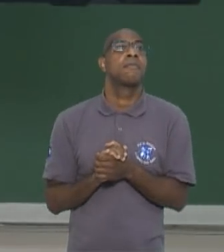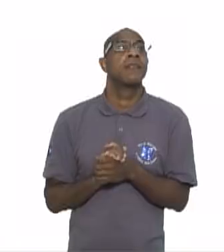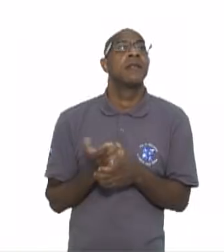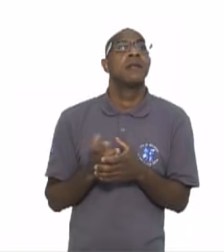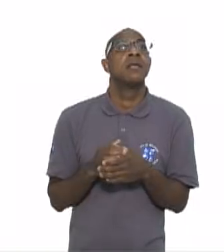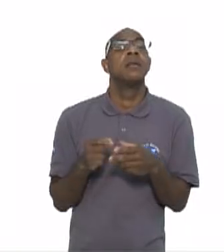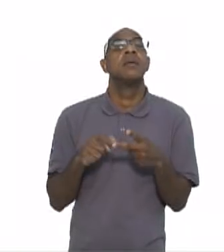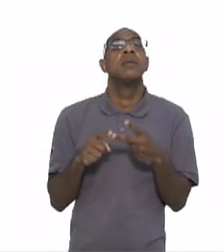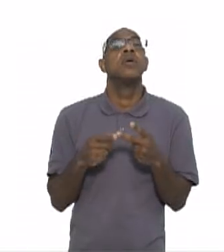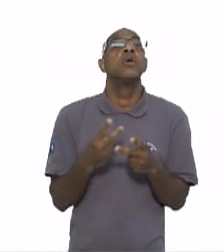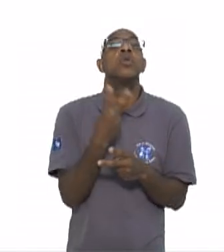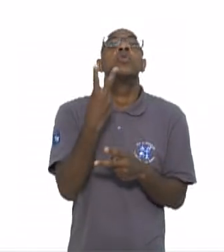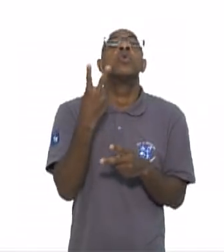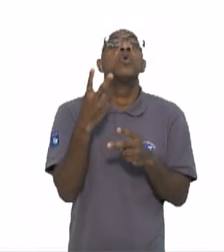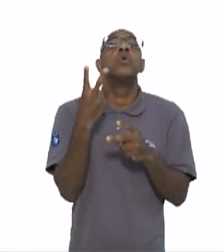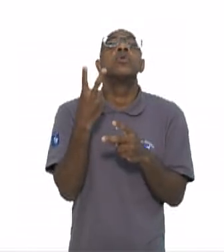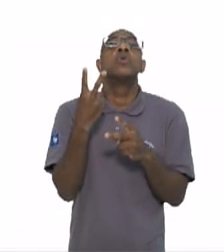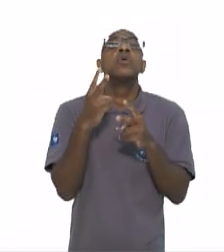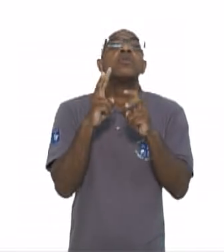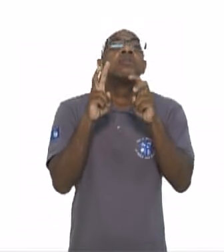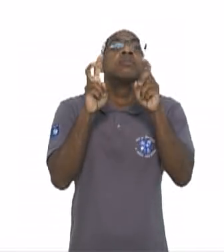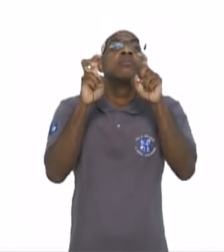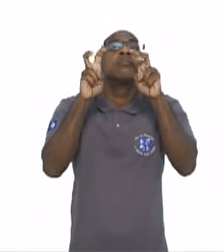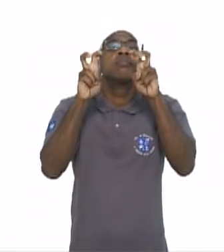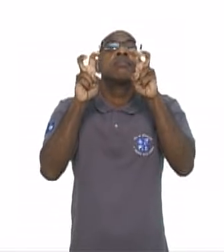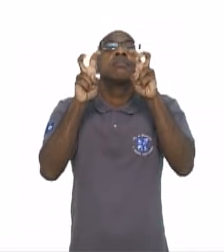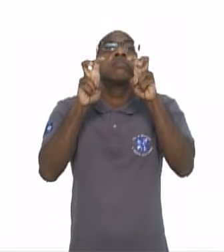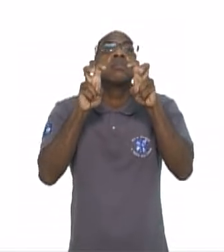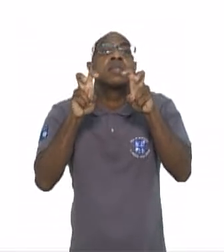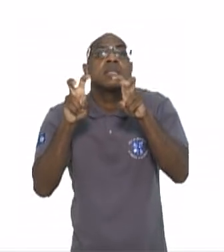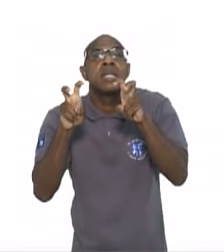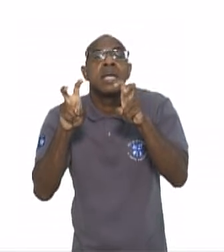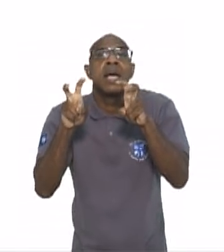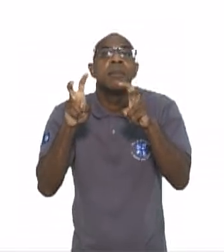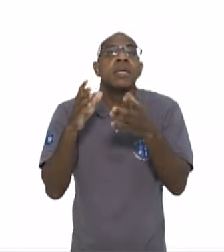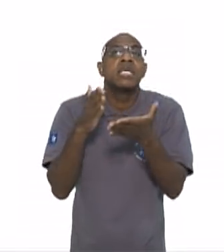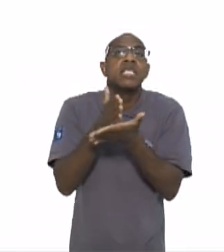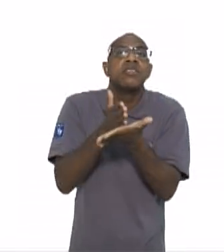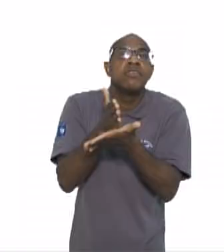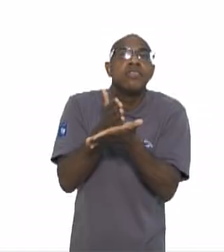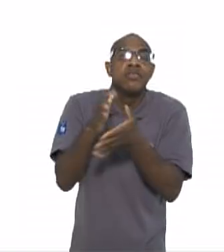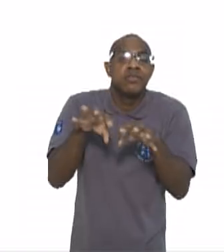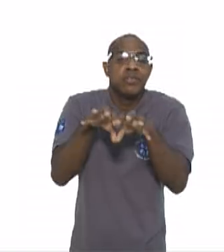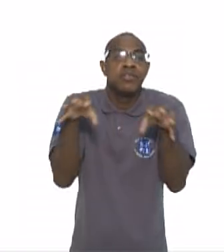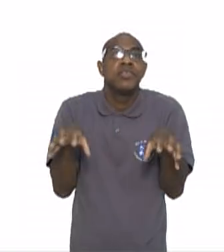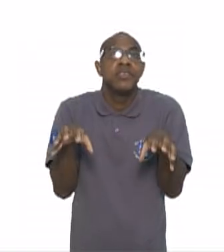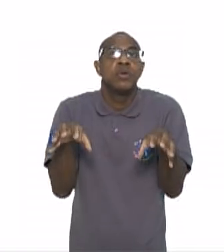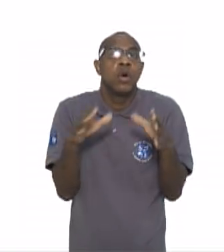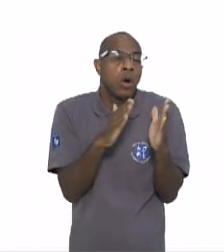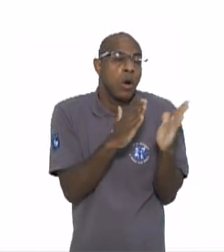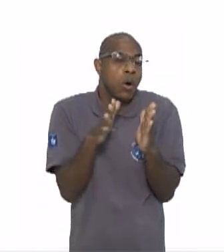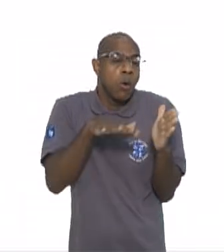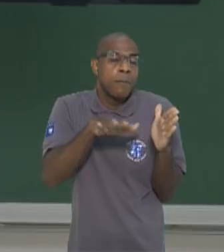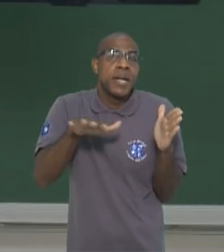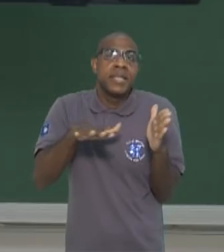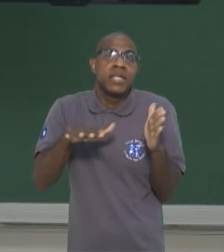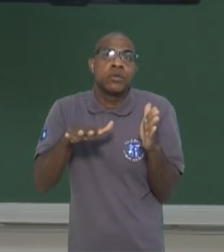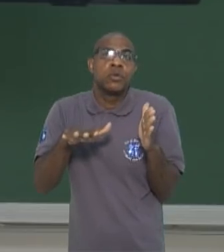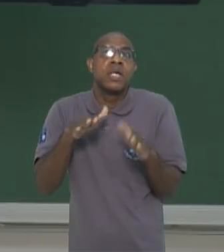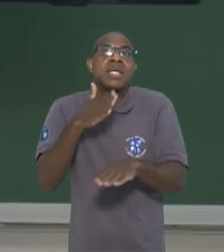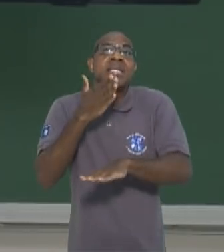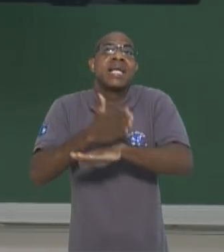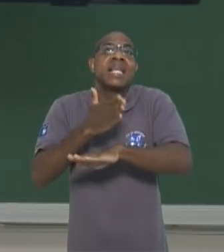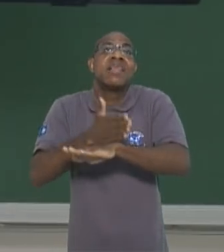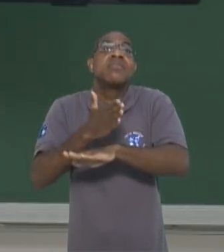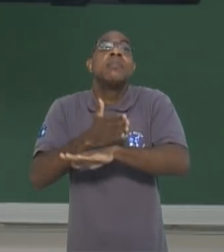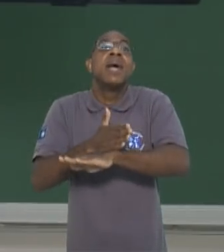Cite os dois termos que, por convenção, dividimos os períodos da Idade Média. Por que por convenção? Porque é um grupo de